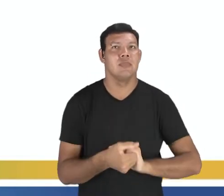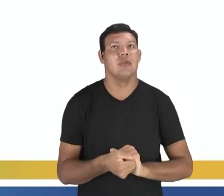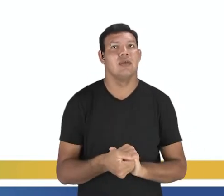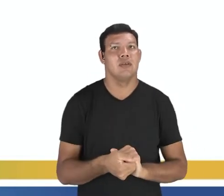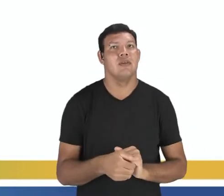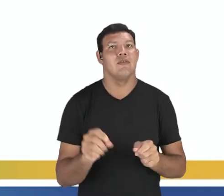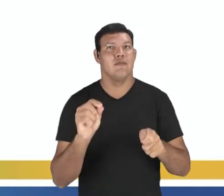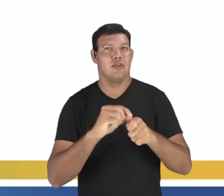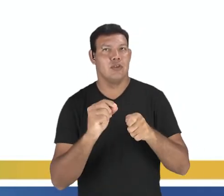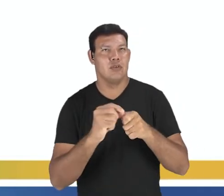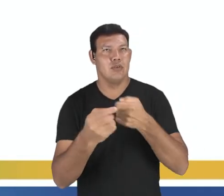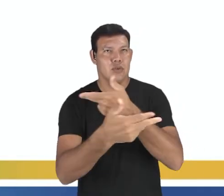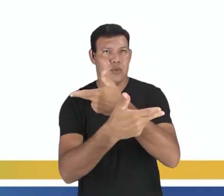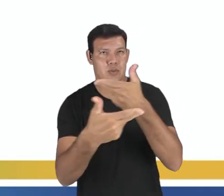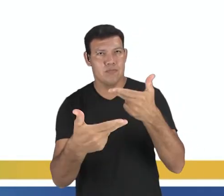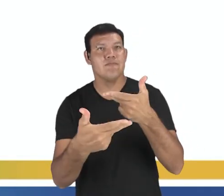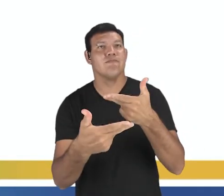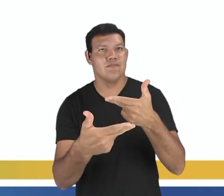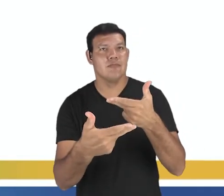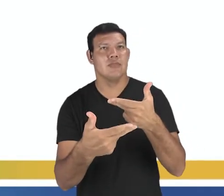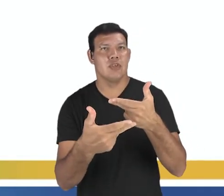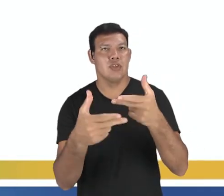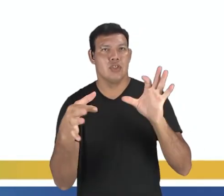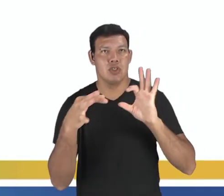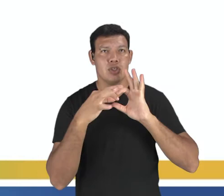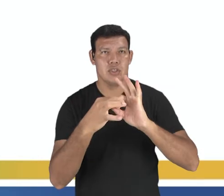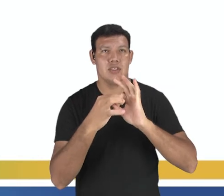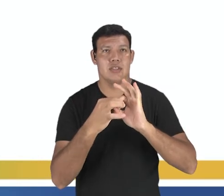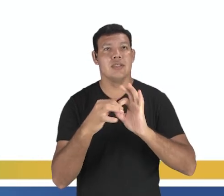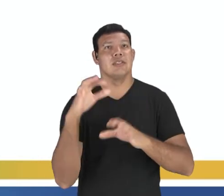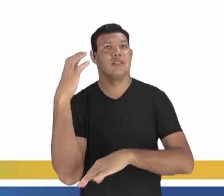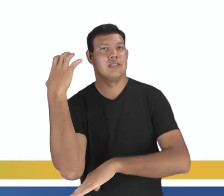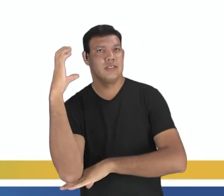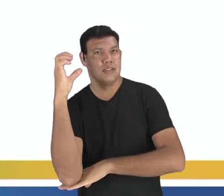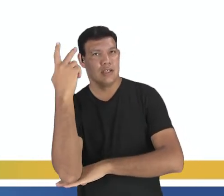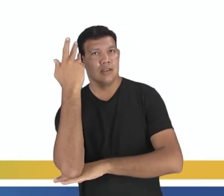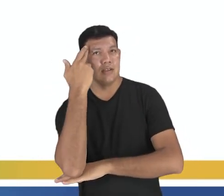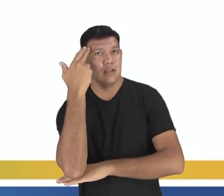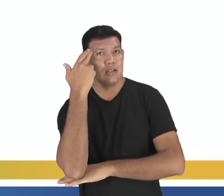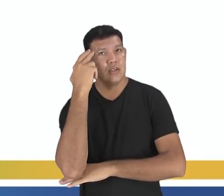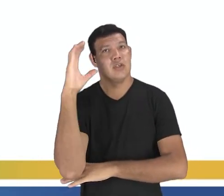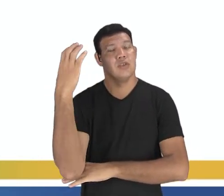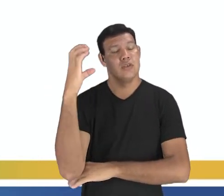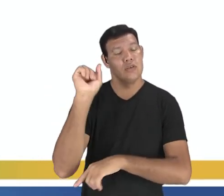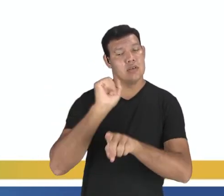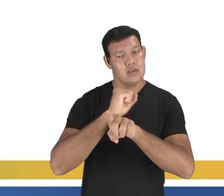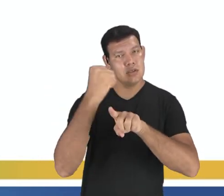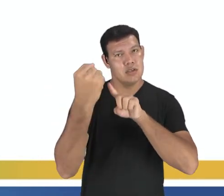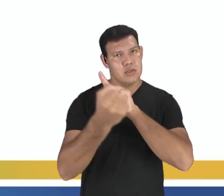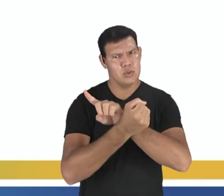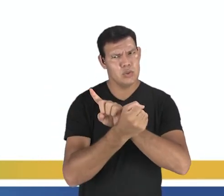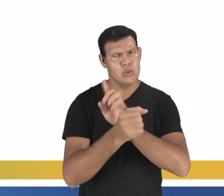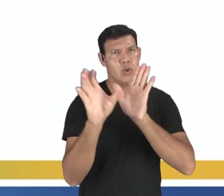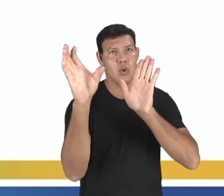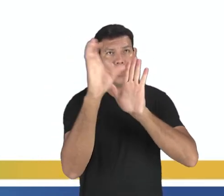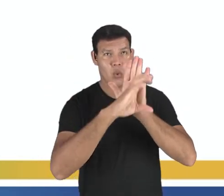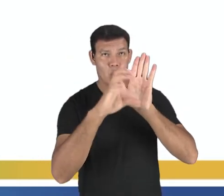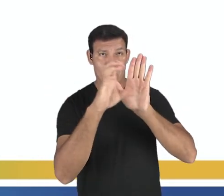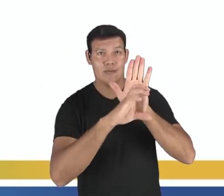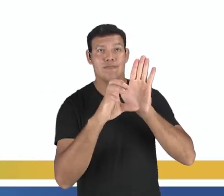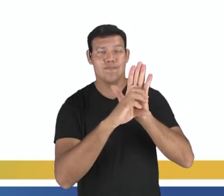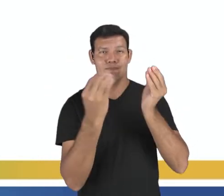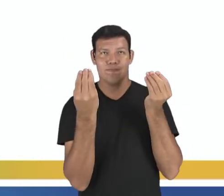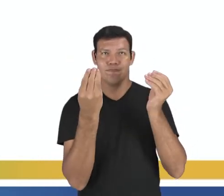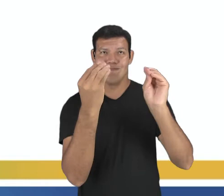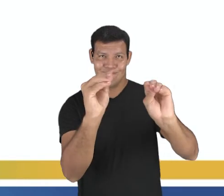interface entre as ciências naturais e as ciências sociais. O conceito que completa